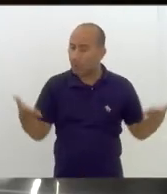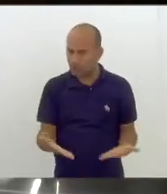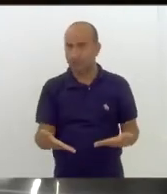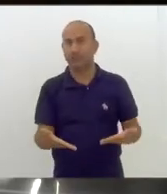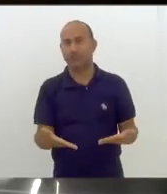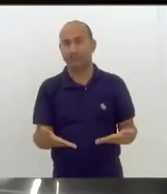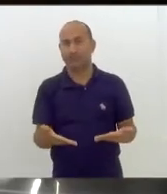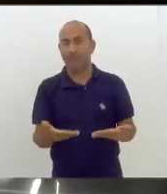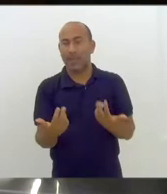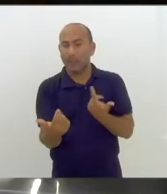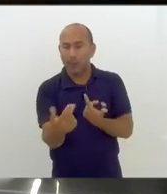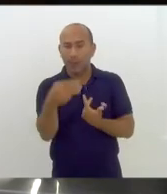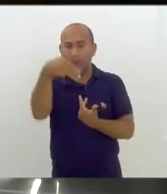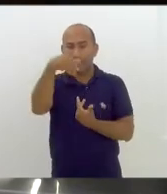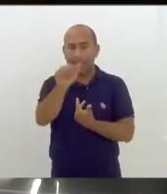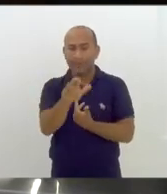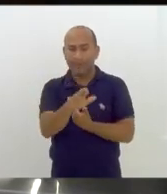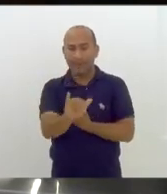Assim como Maria,